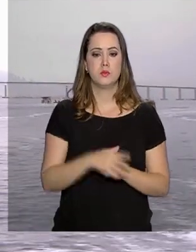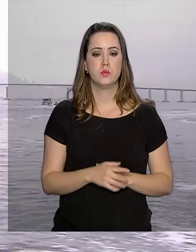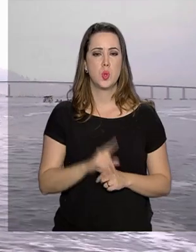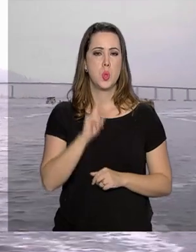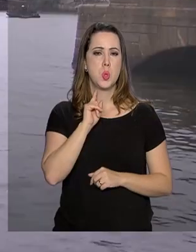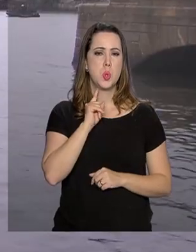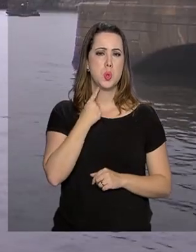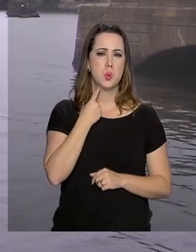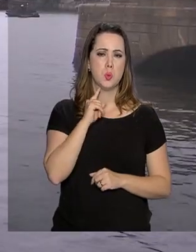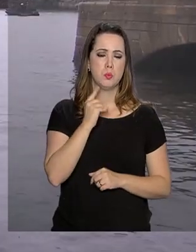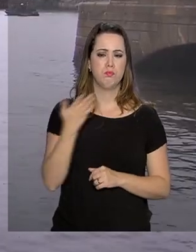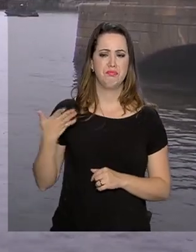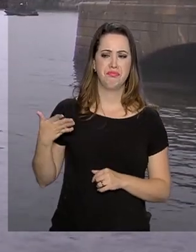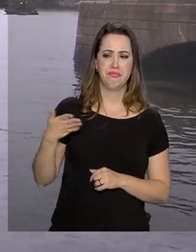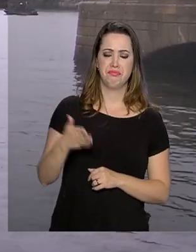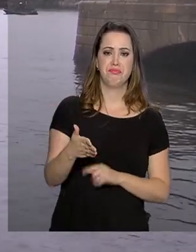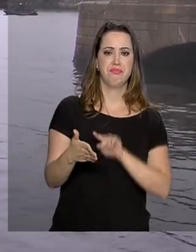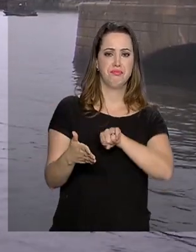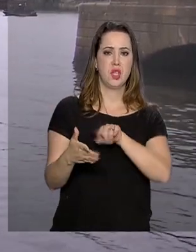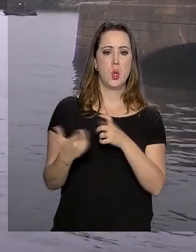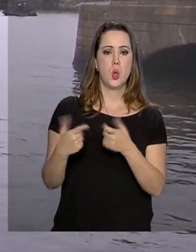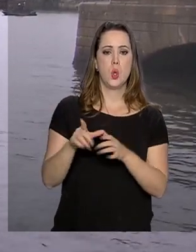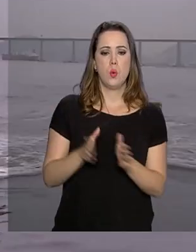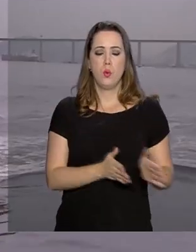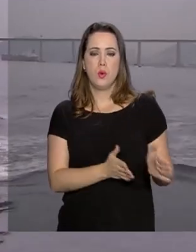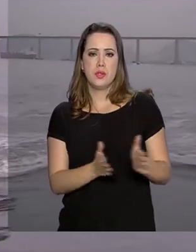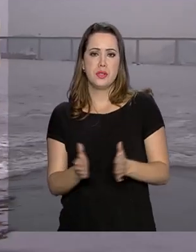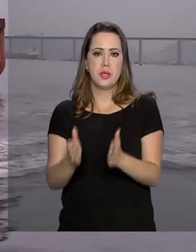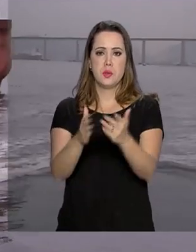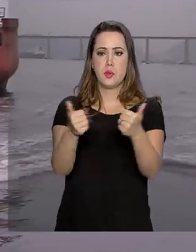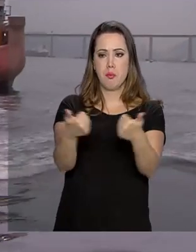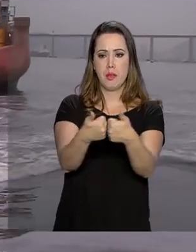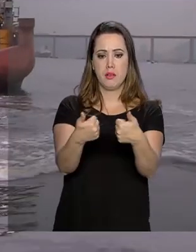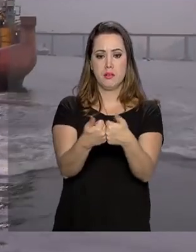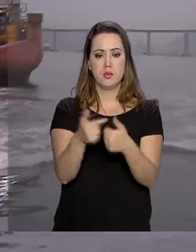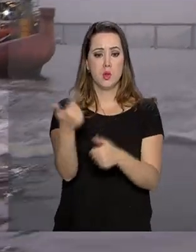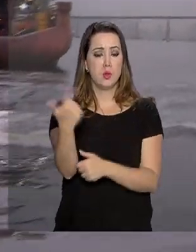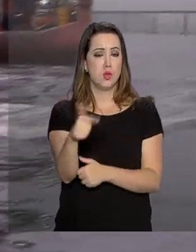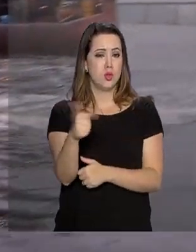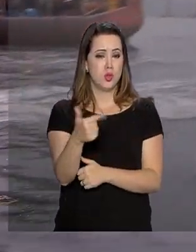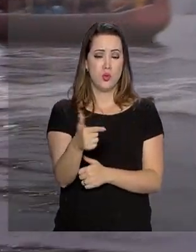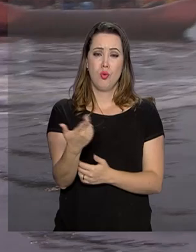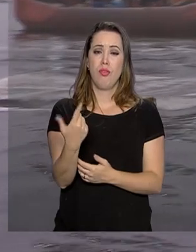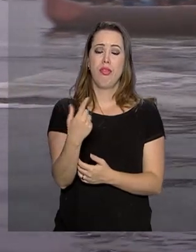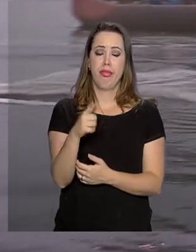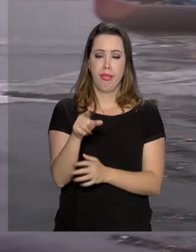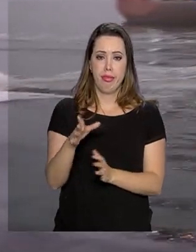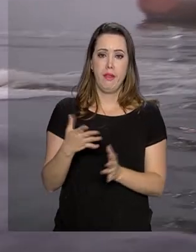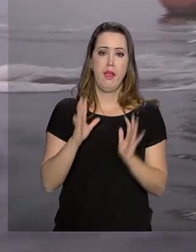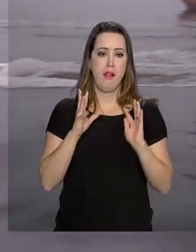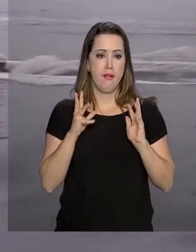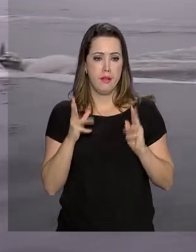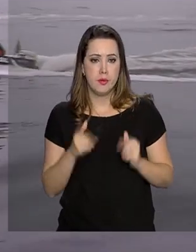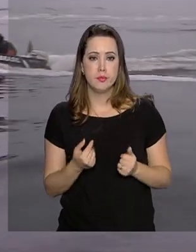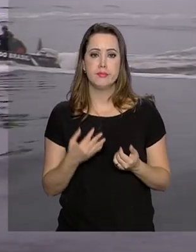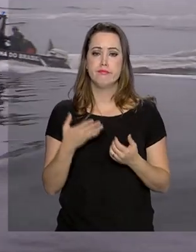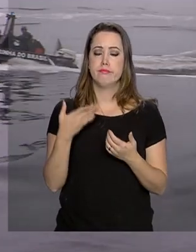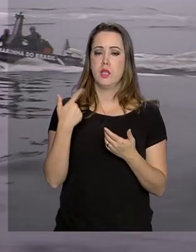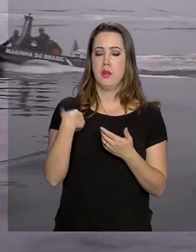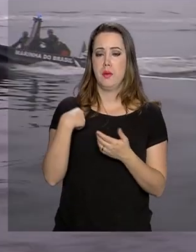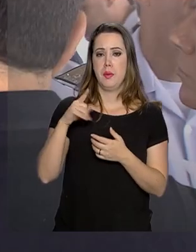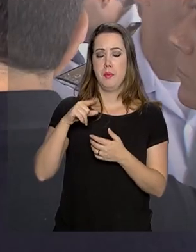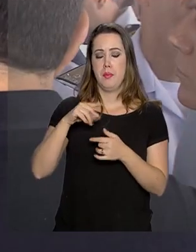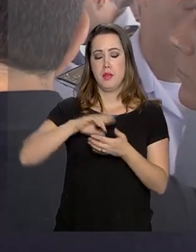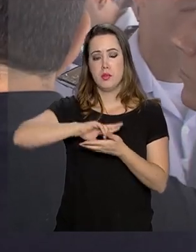a Baia de Guanabara vem principalmente dos rios que atravessam municípios onde não há coleta eficiente de lixo nem tratamento de